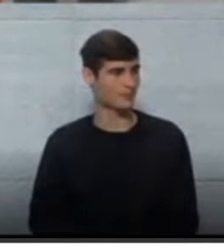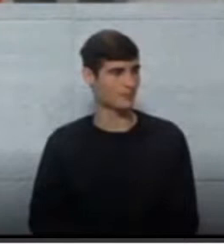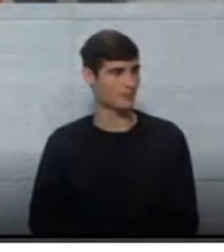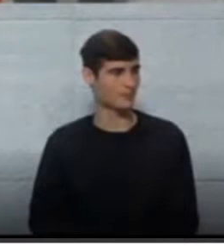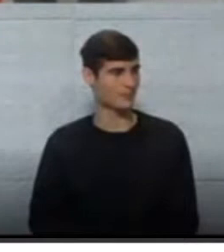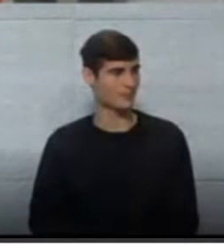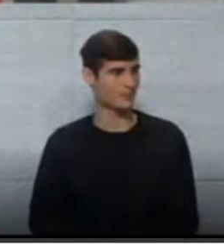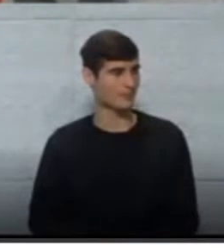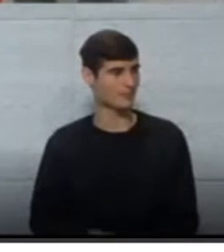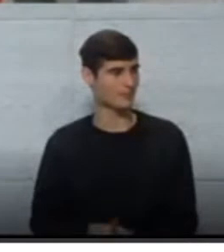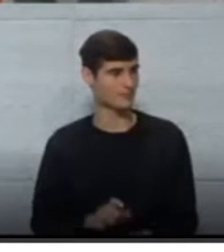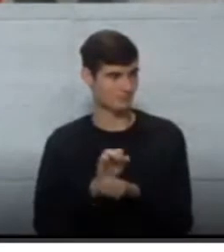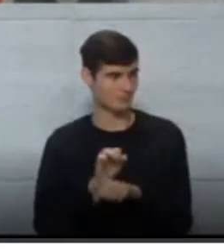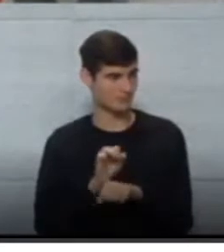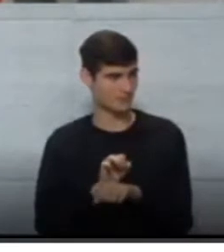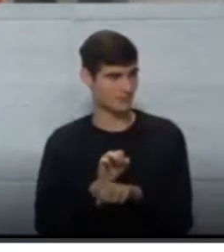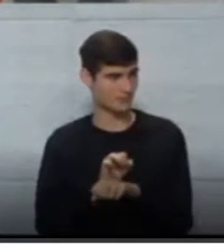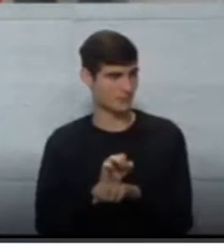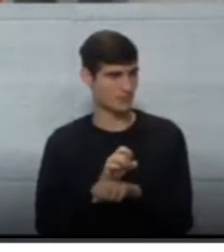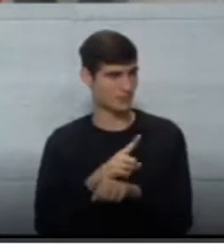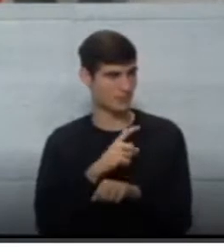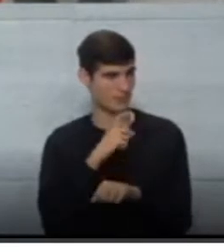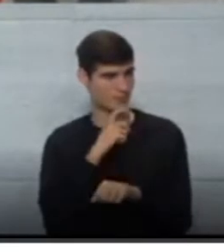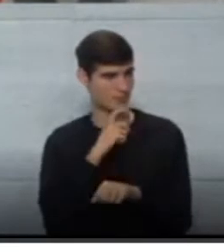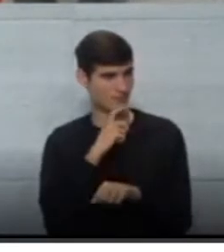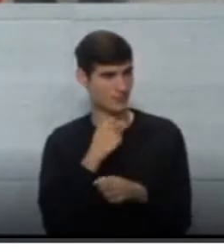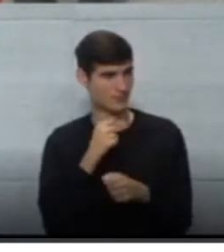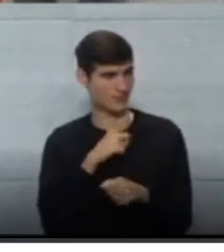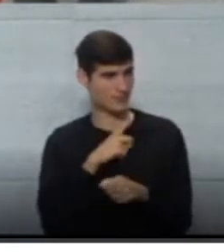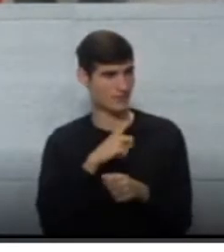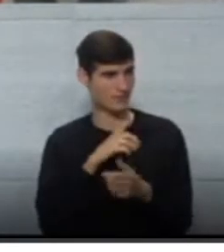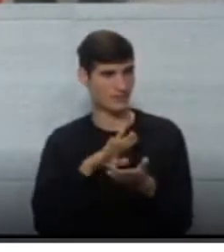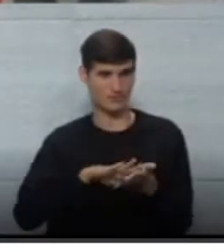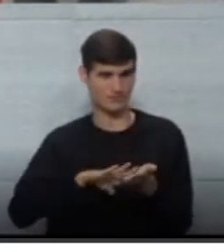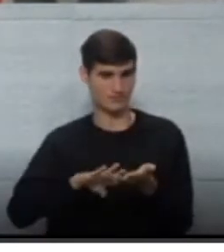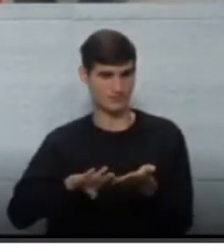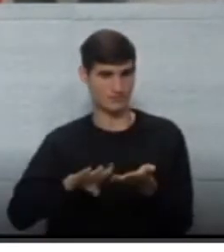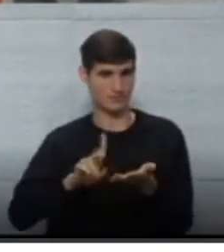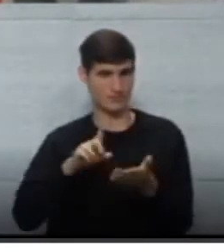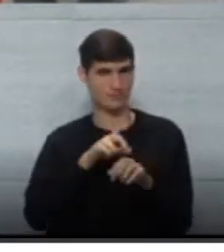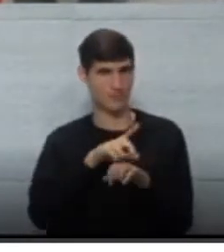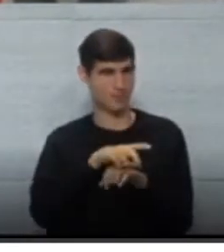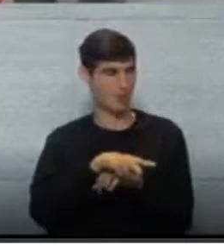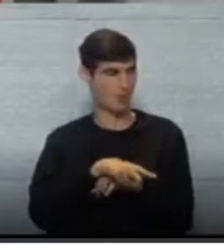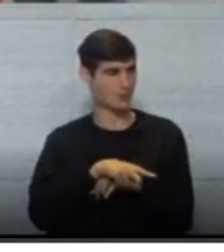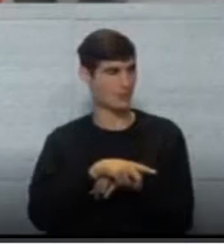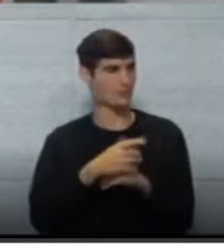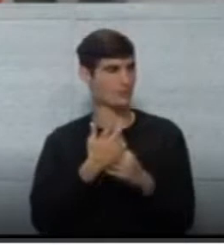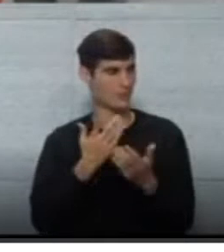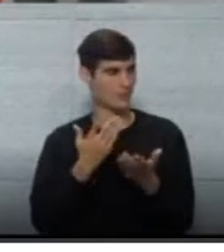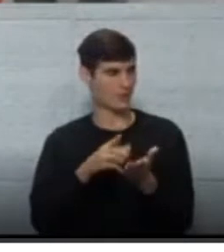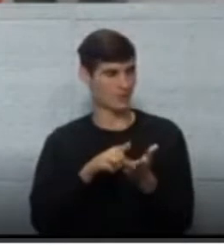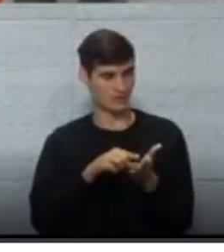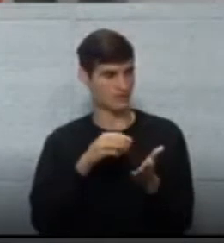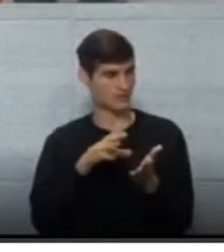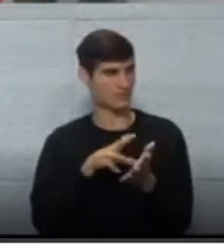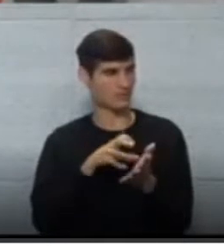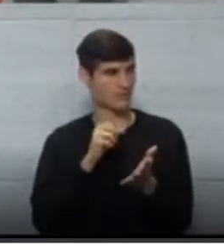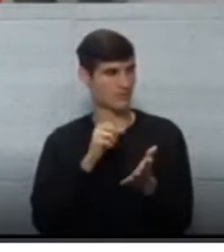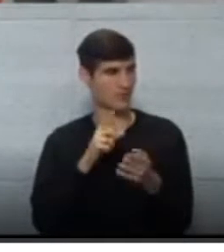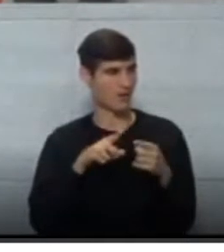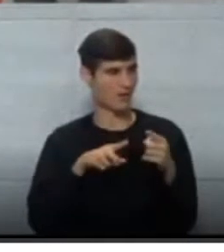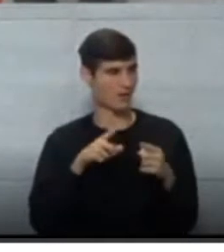Espera a alça bacteriológica esfriar. Vocês viram que eu flambei a alça ao rubro, importante eliminar a carga microbiana. Agora eu vou retirar